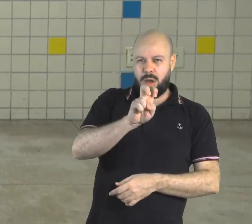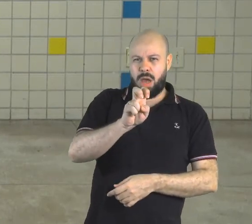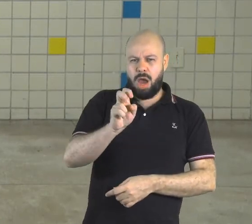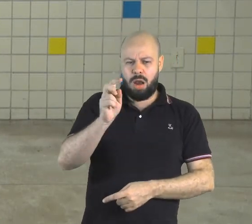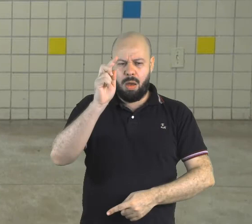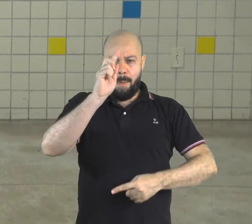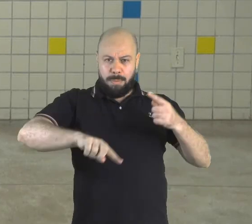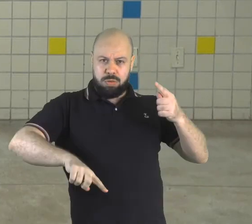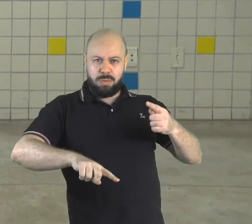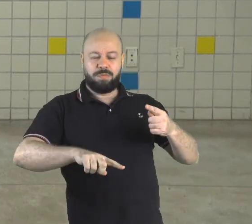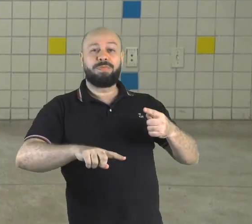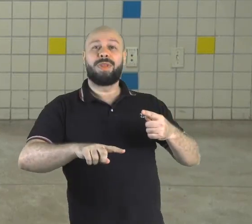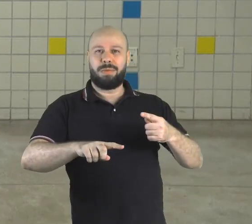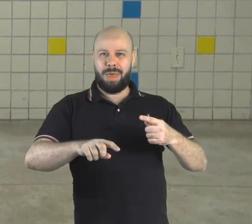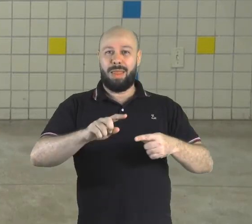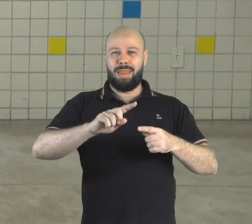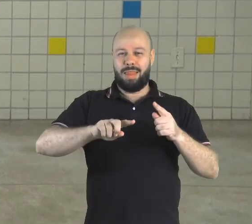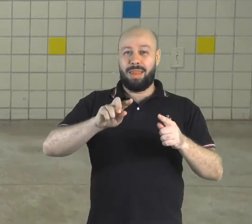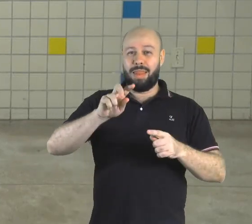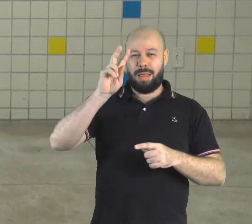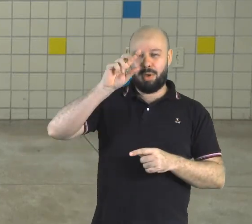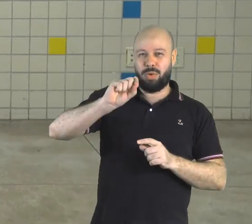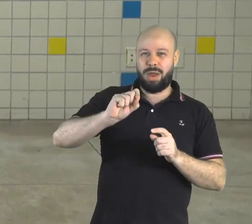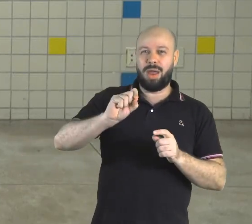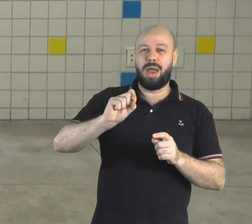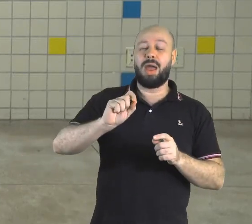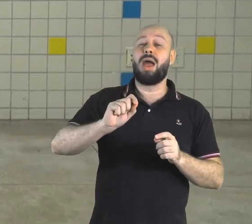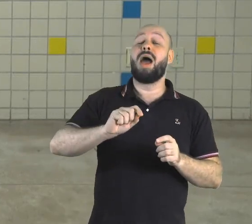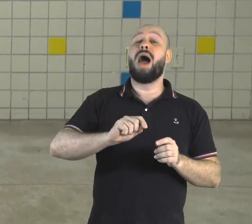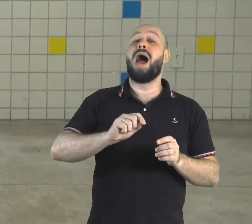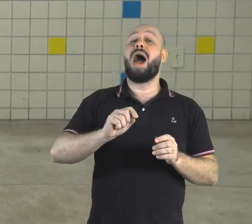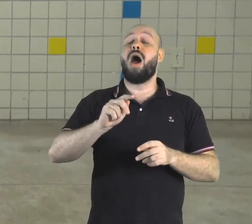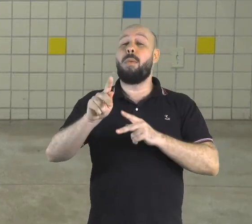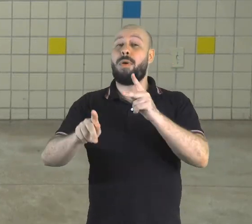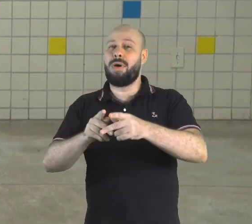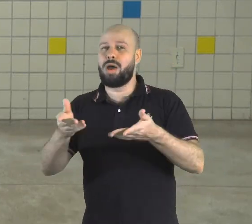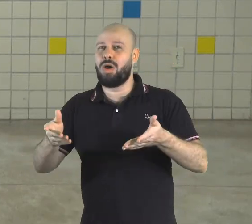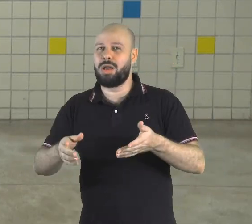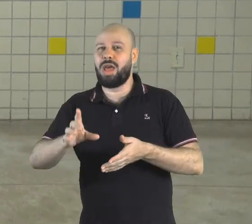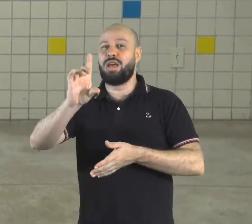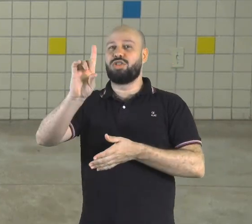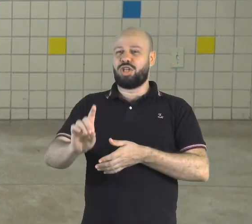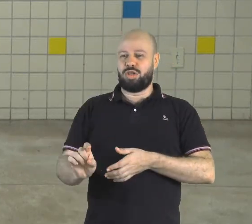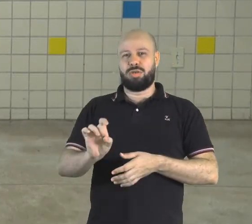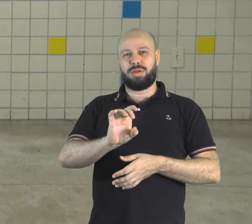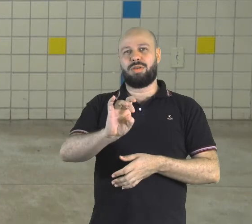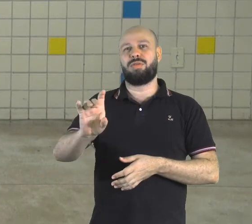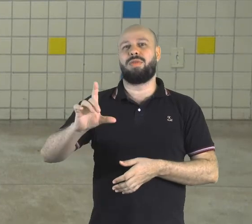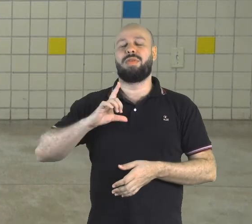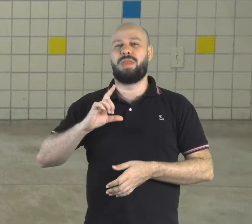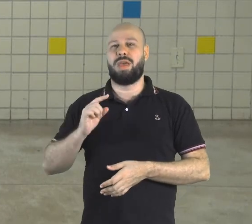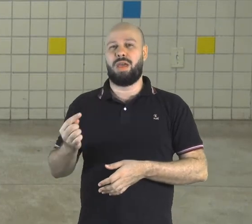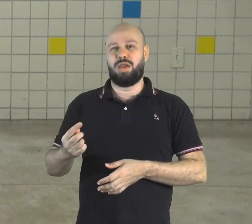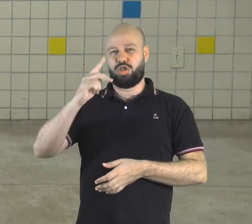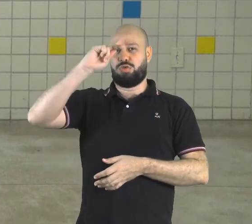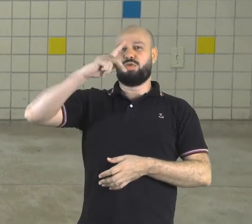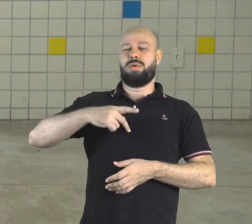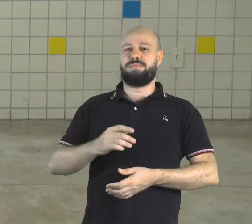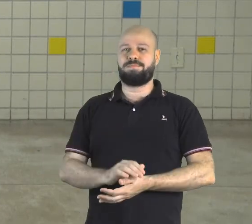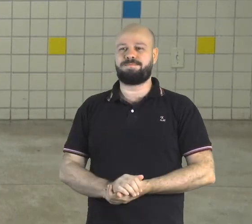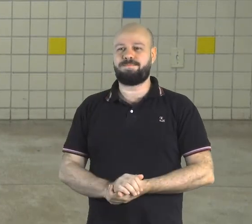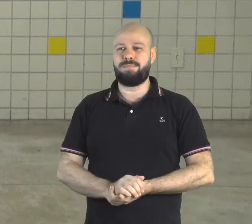individuais, os direitos individuais, passando o povo a ter novos direitos individuais. Por último,